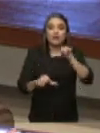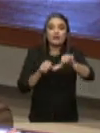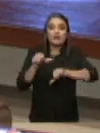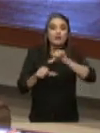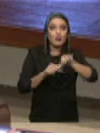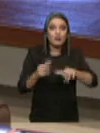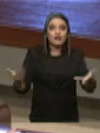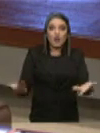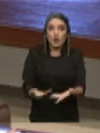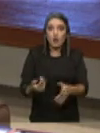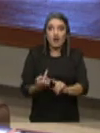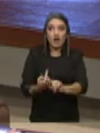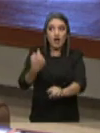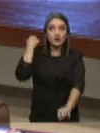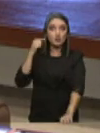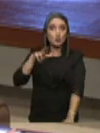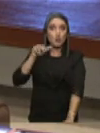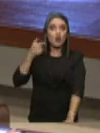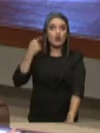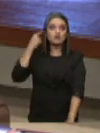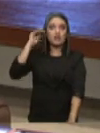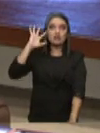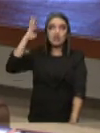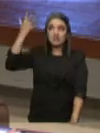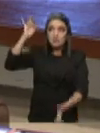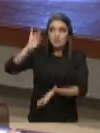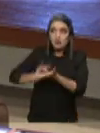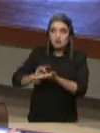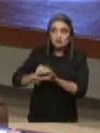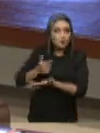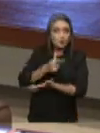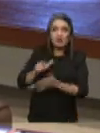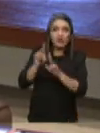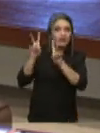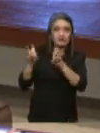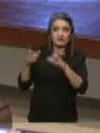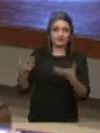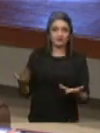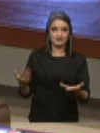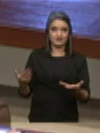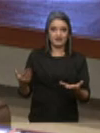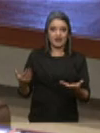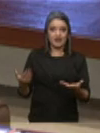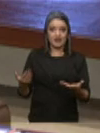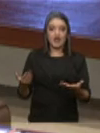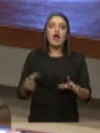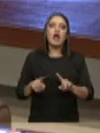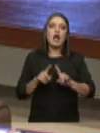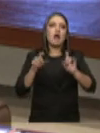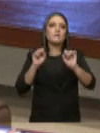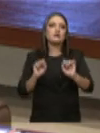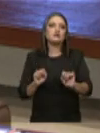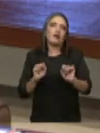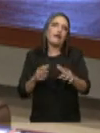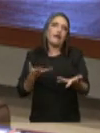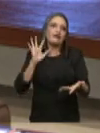decidido. Nós nunca decidimos que poderia haver o efeito retrooperante